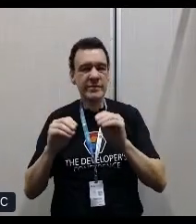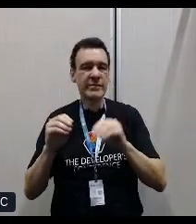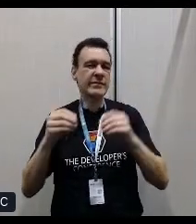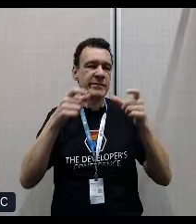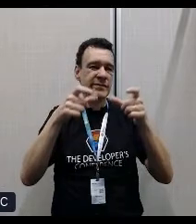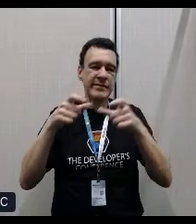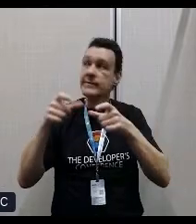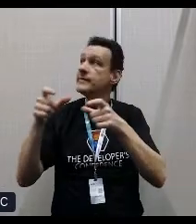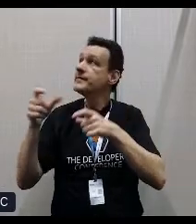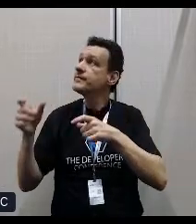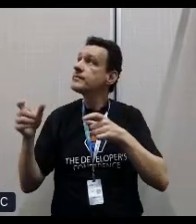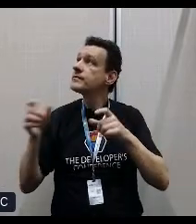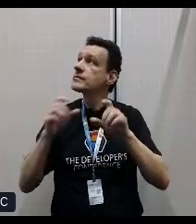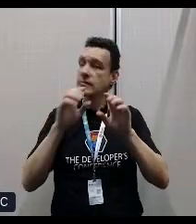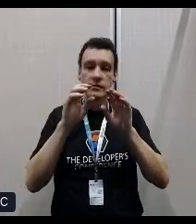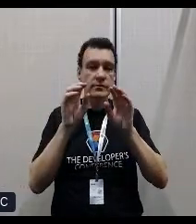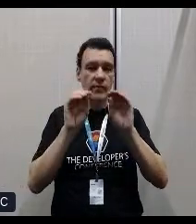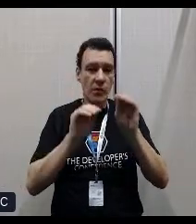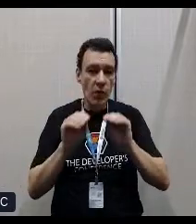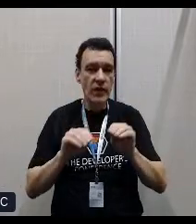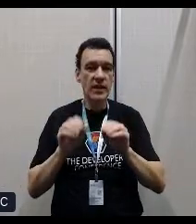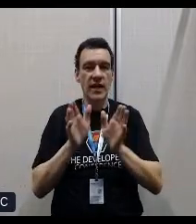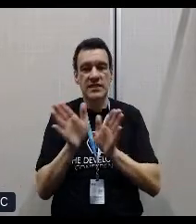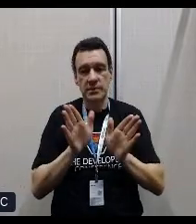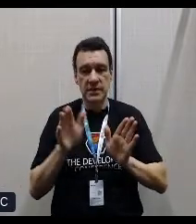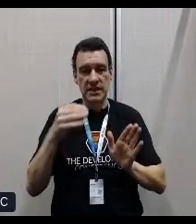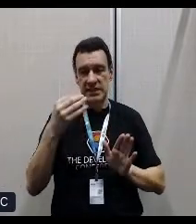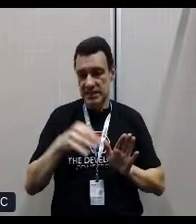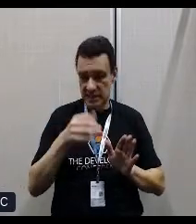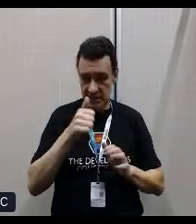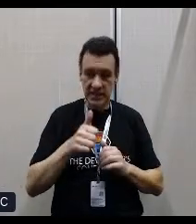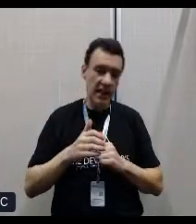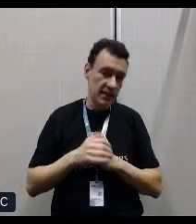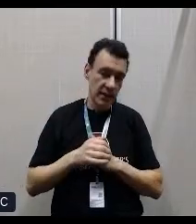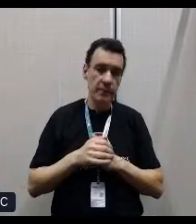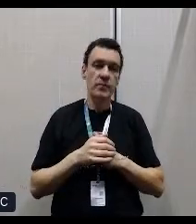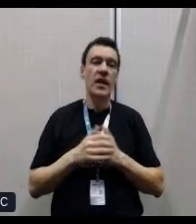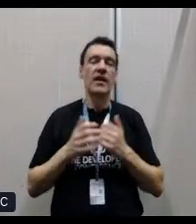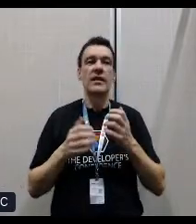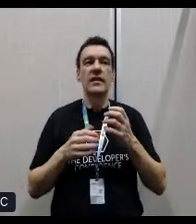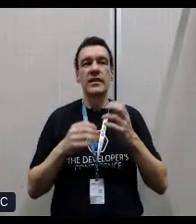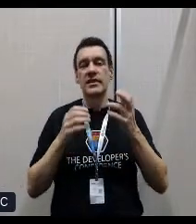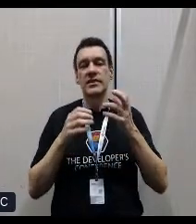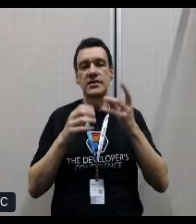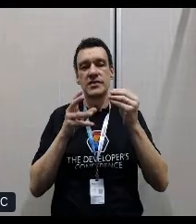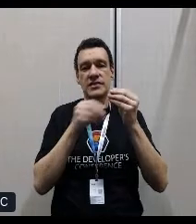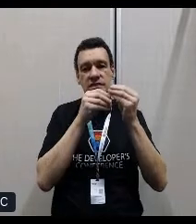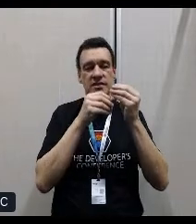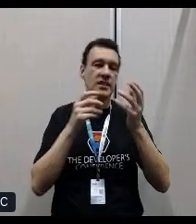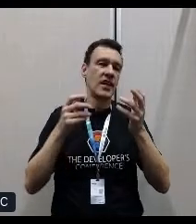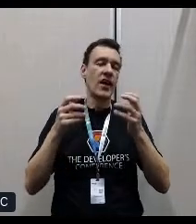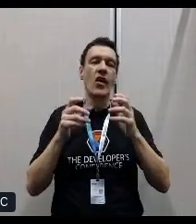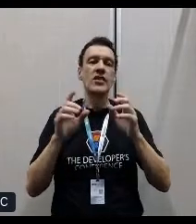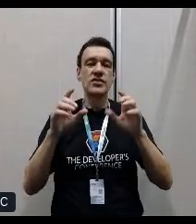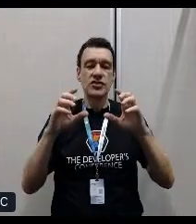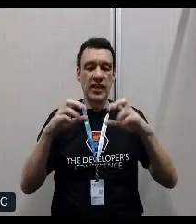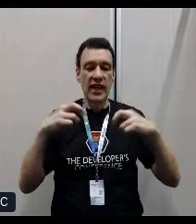de pesquisa, telas de recrutamento, sessões de pesquisa e discussões com a equipe. Então, o profissional, quando